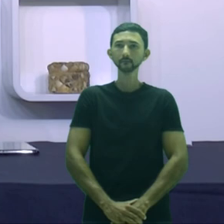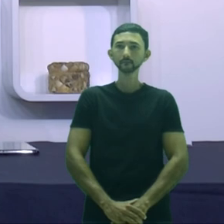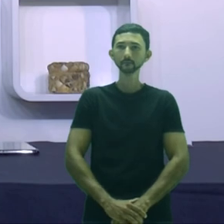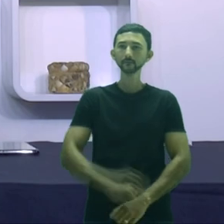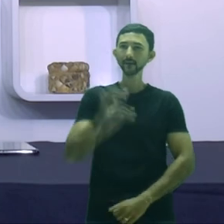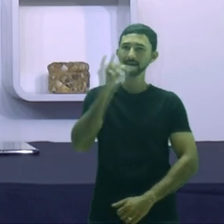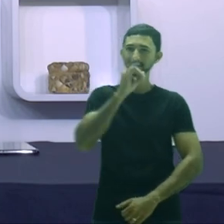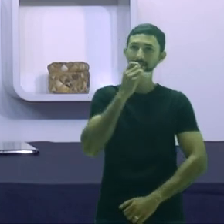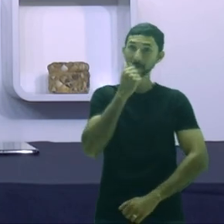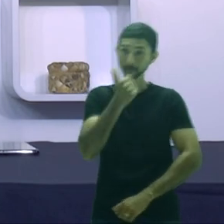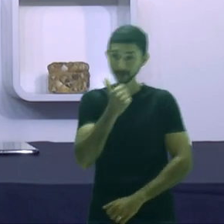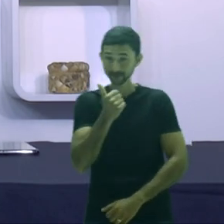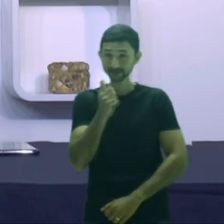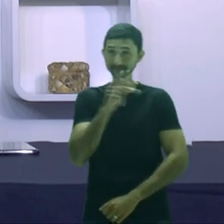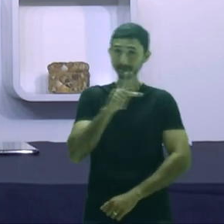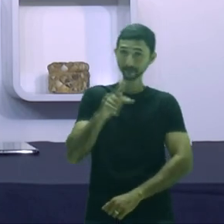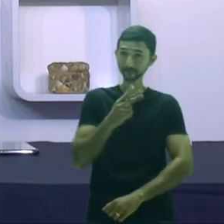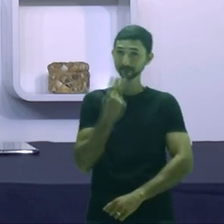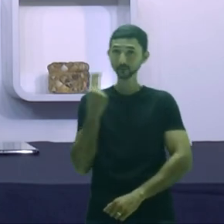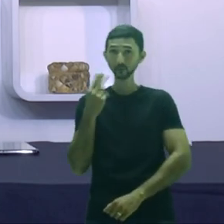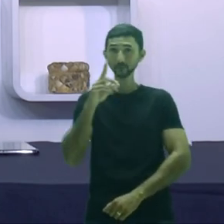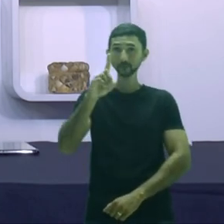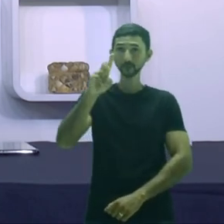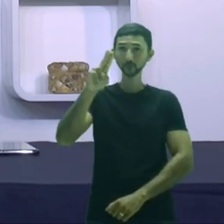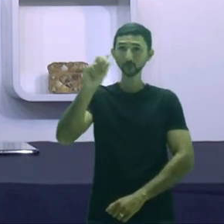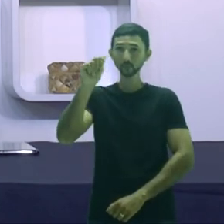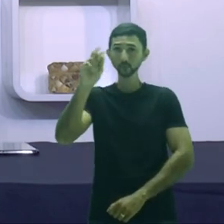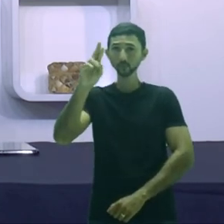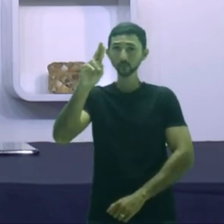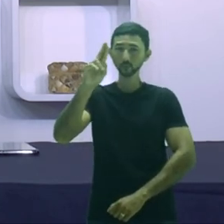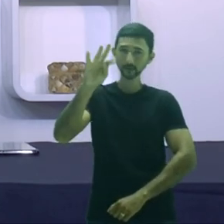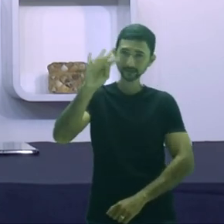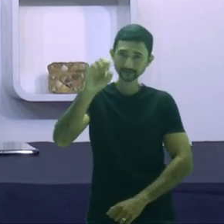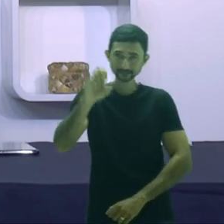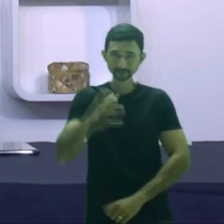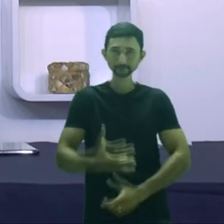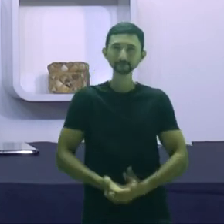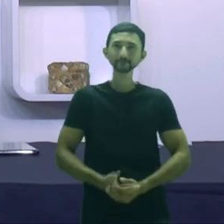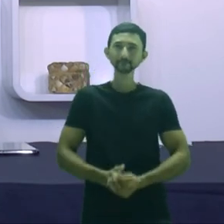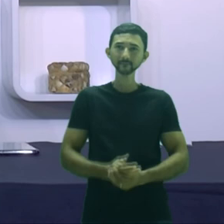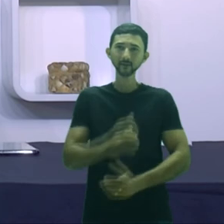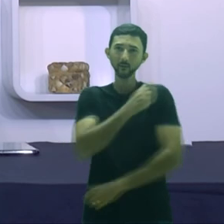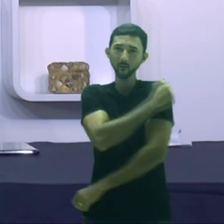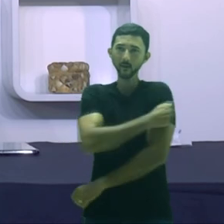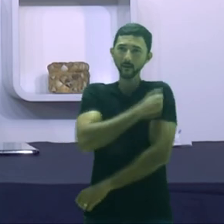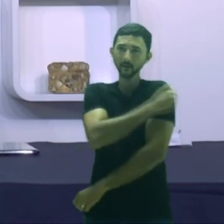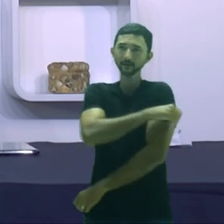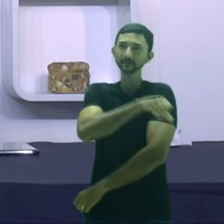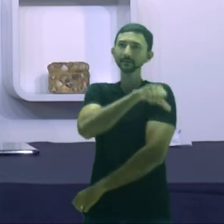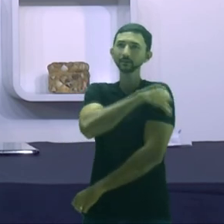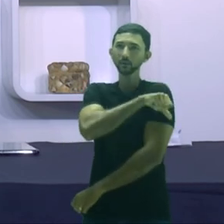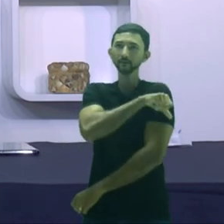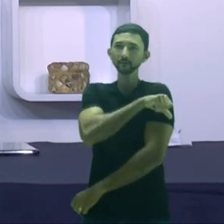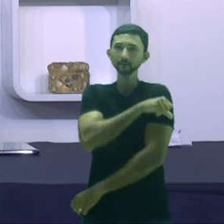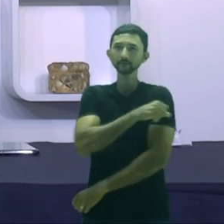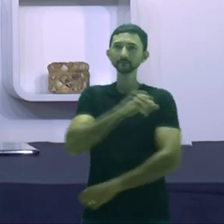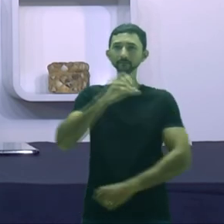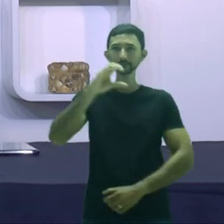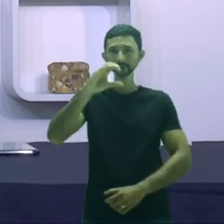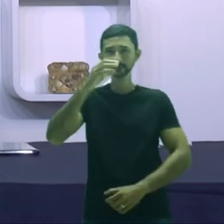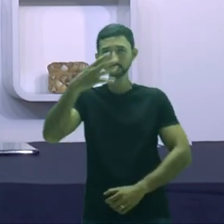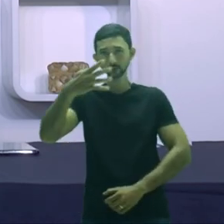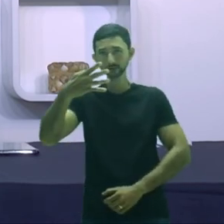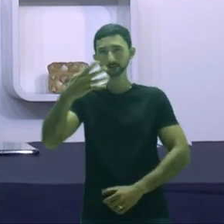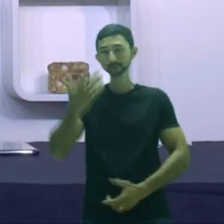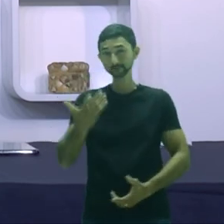Olá pessoal, professor Duarte para mais uma videoaula de ciências para os alunos do nono ano, ou seja, C4, segundo